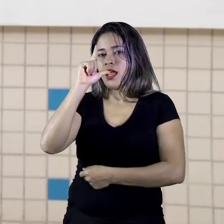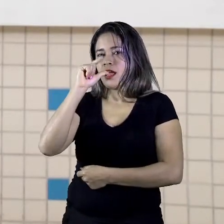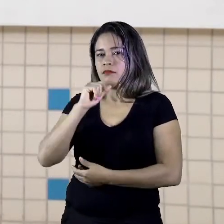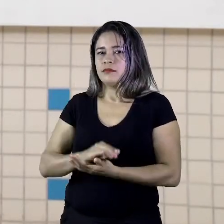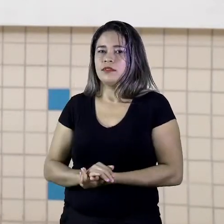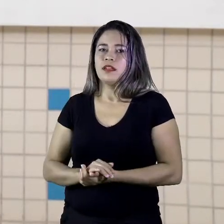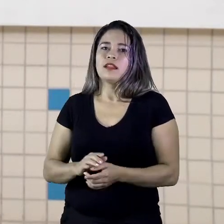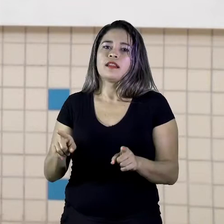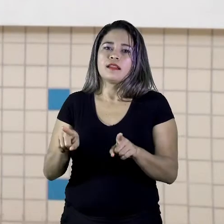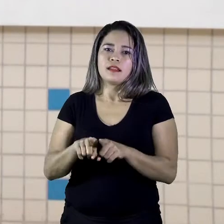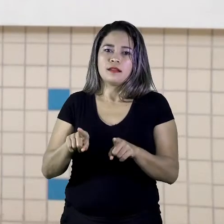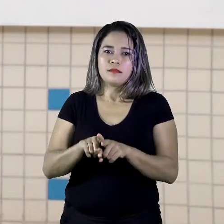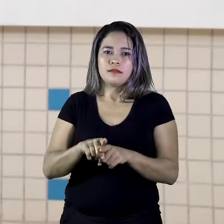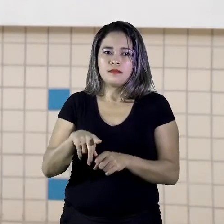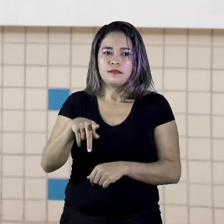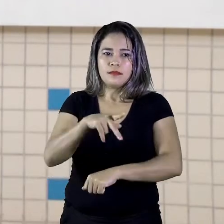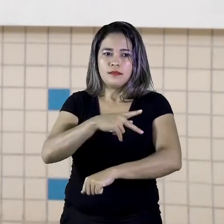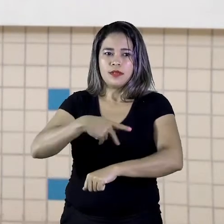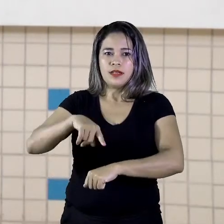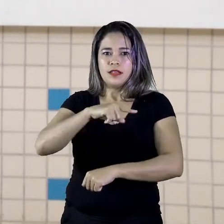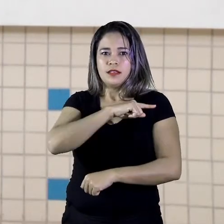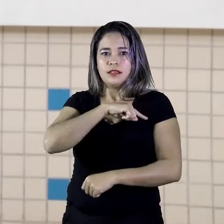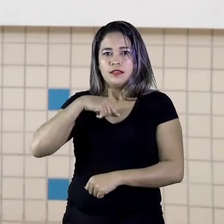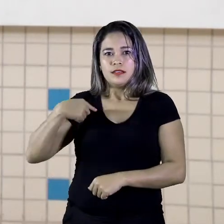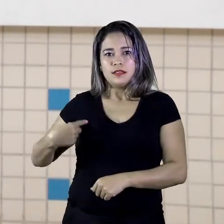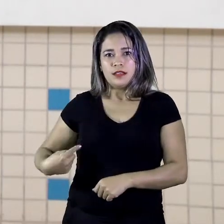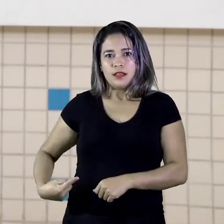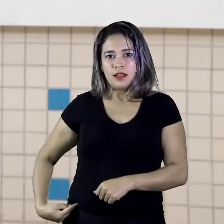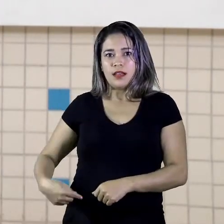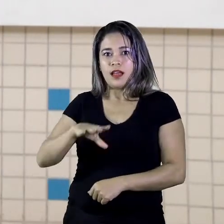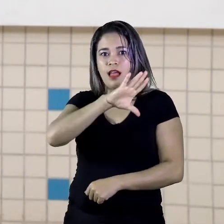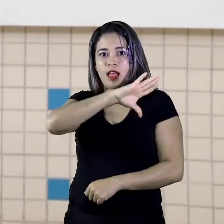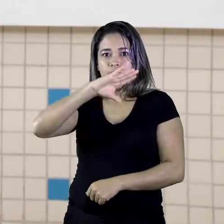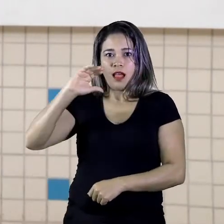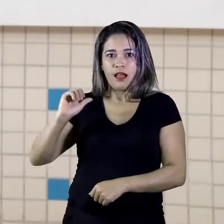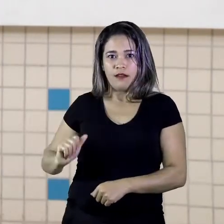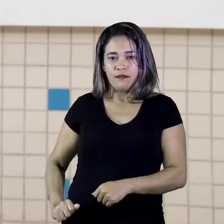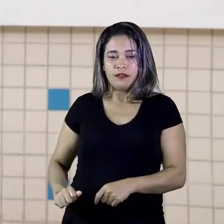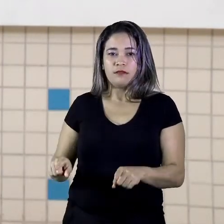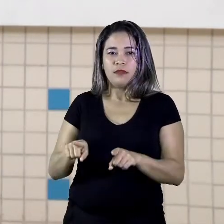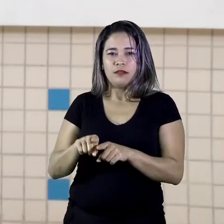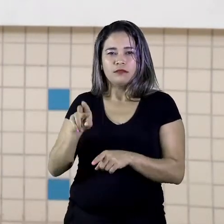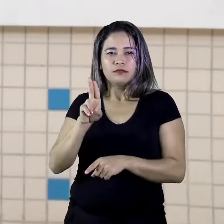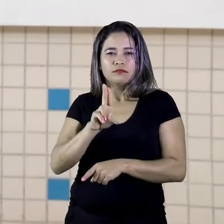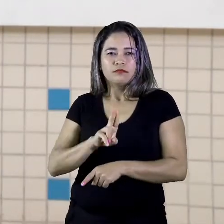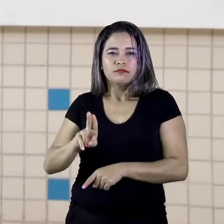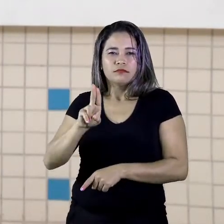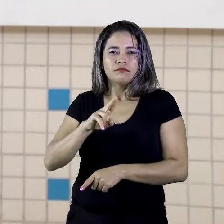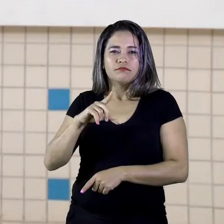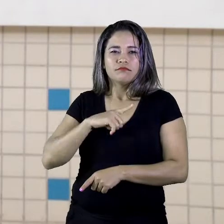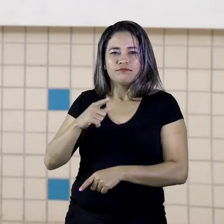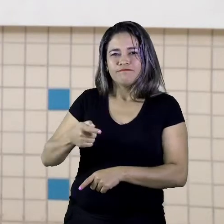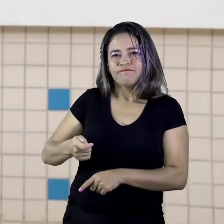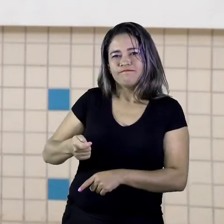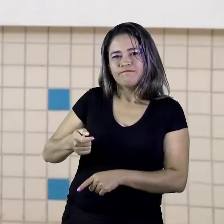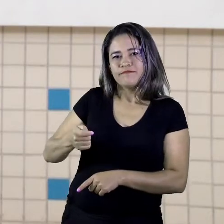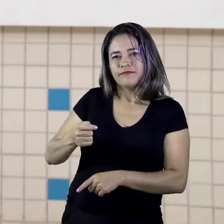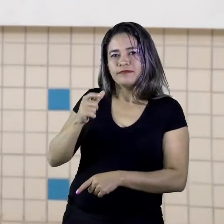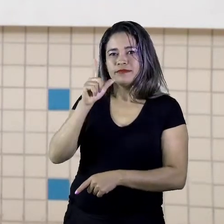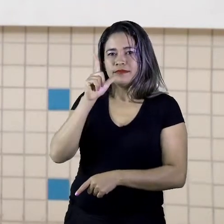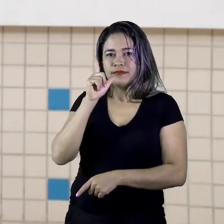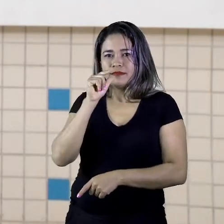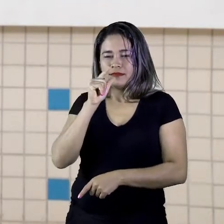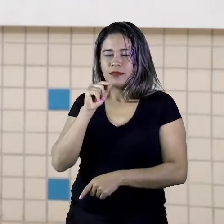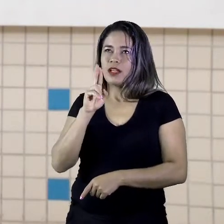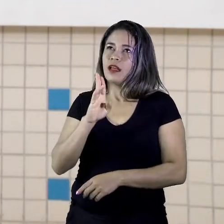África consomem muito pouco porque eles têm pouca água disponível lá. Vimos que o consumo ideal